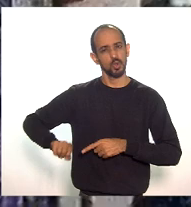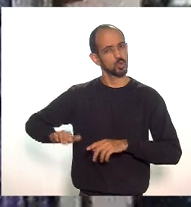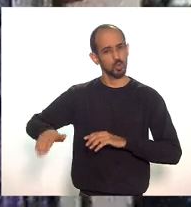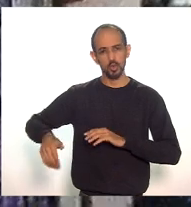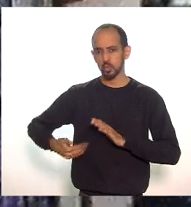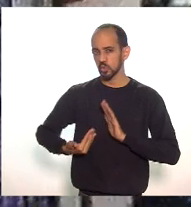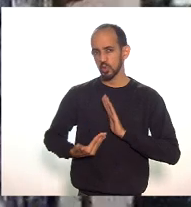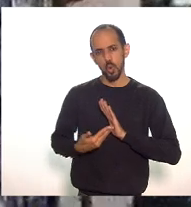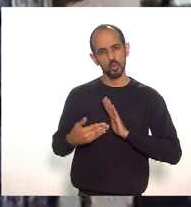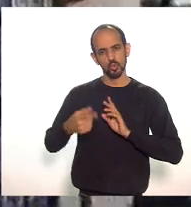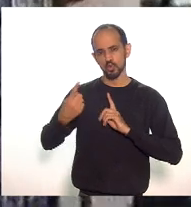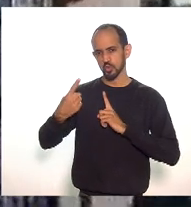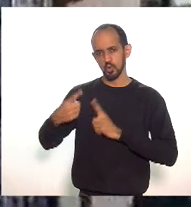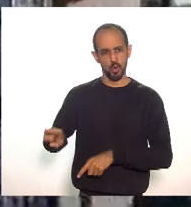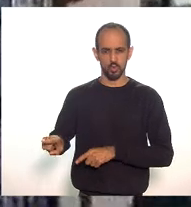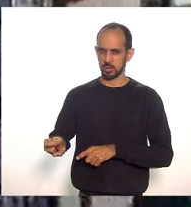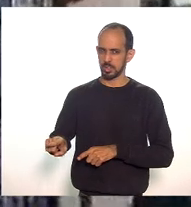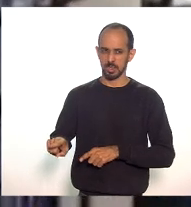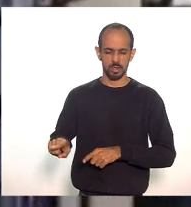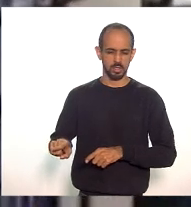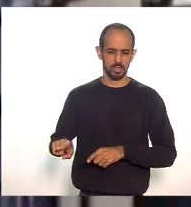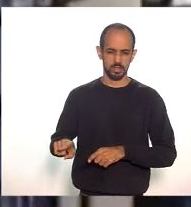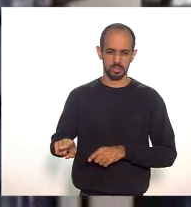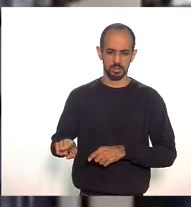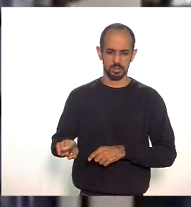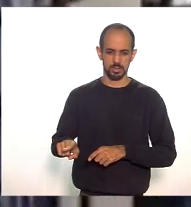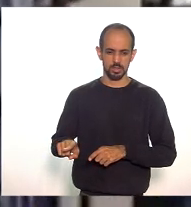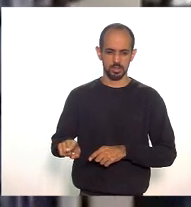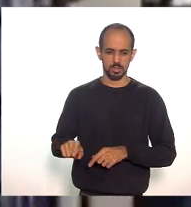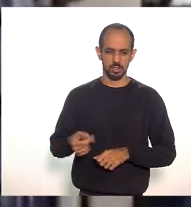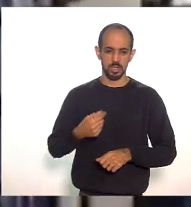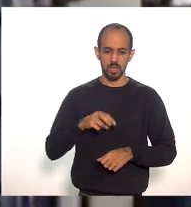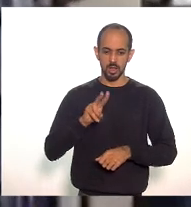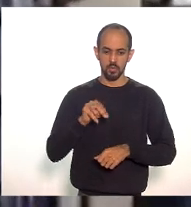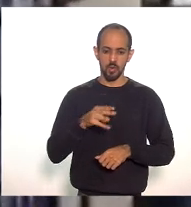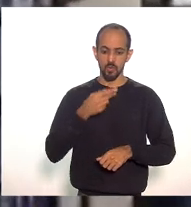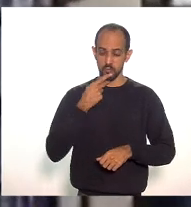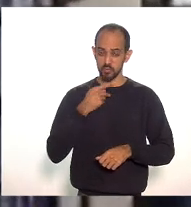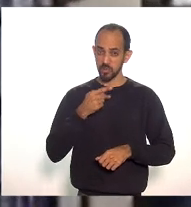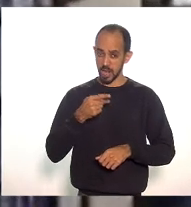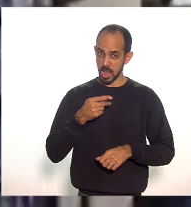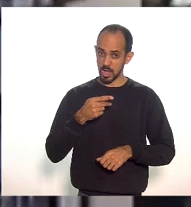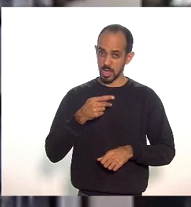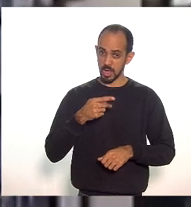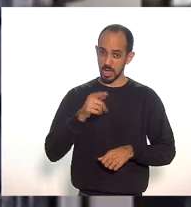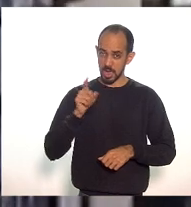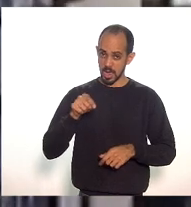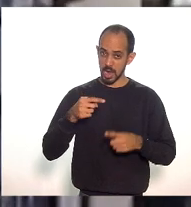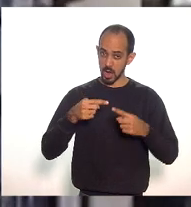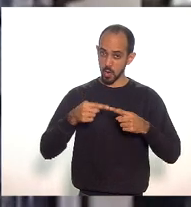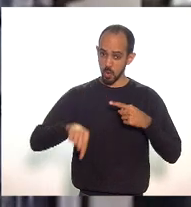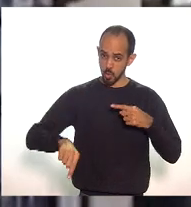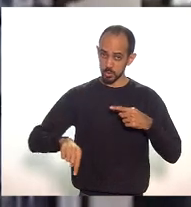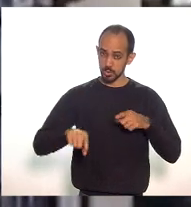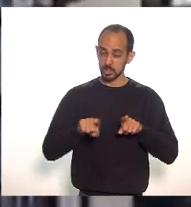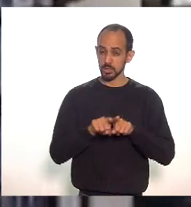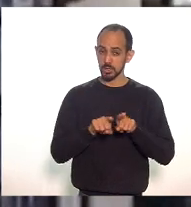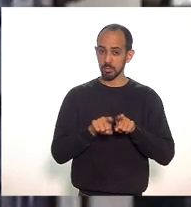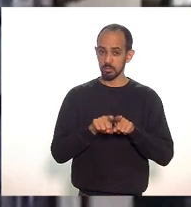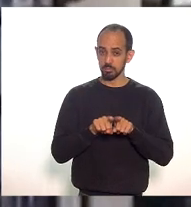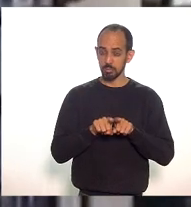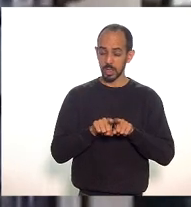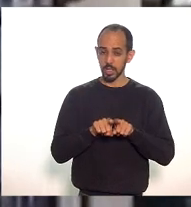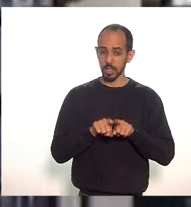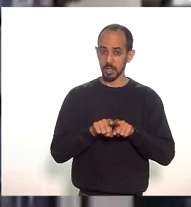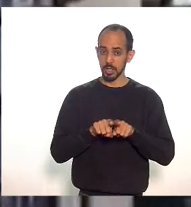totalmente contra número eu vou até dizer era compra por exemplo